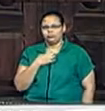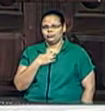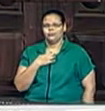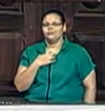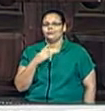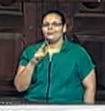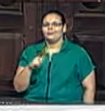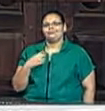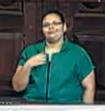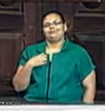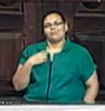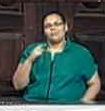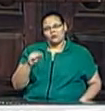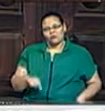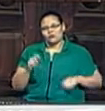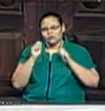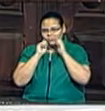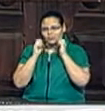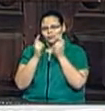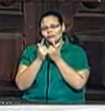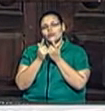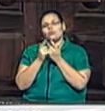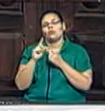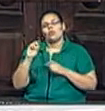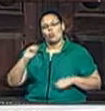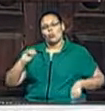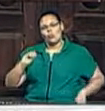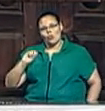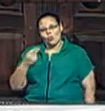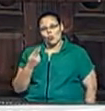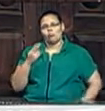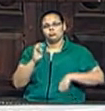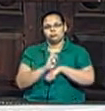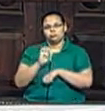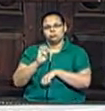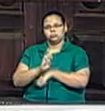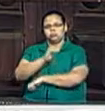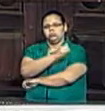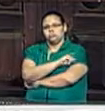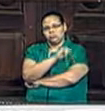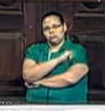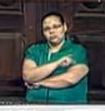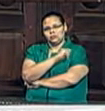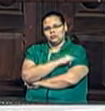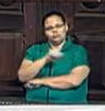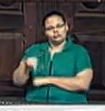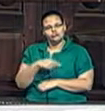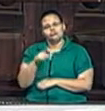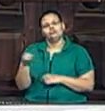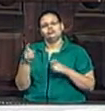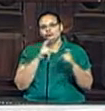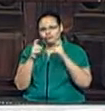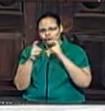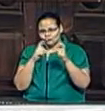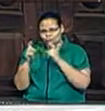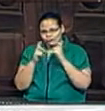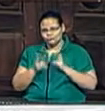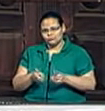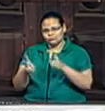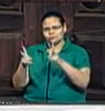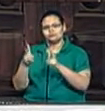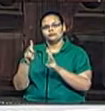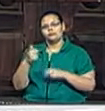clima nessa casa ou no Estado do Rio de Janeiro para que nós sigamos discutindo essas matérias,